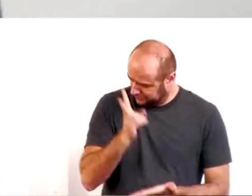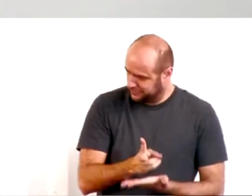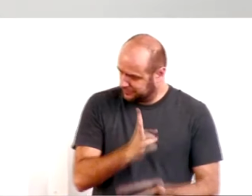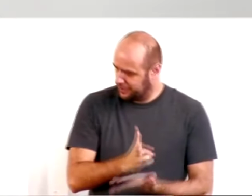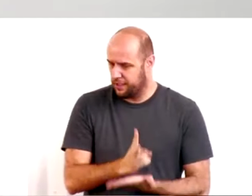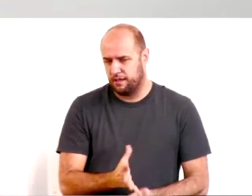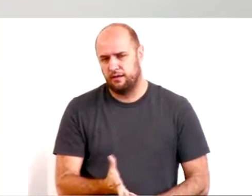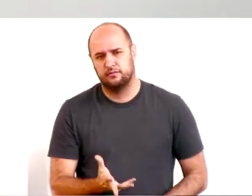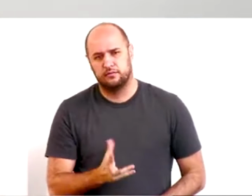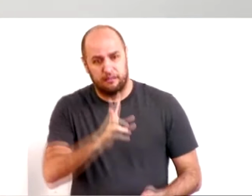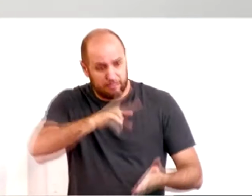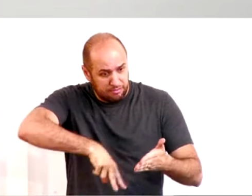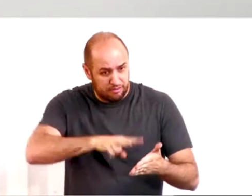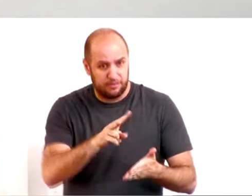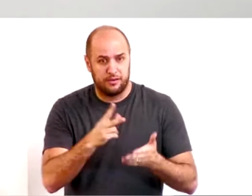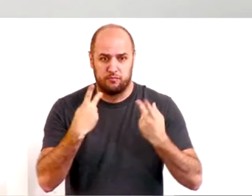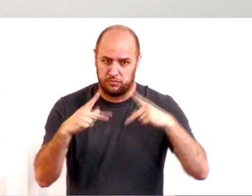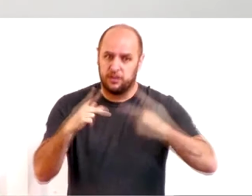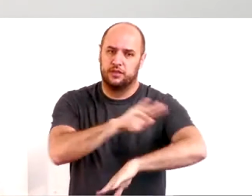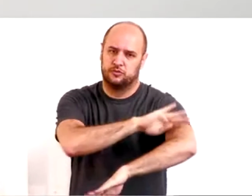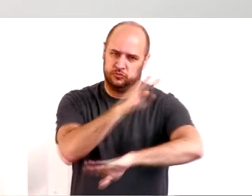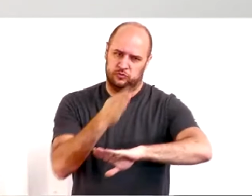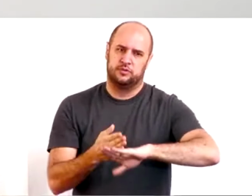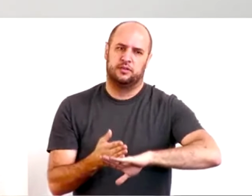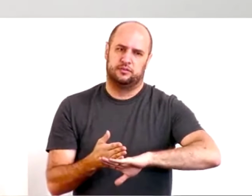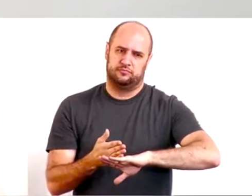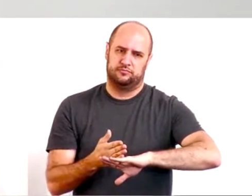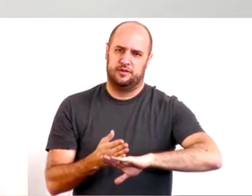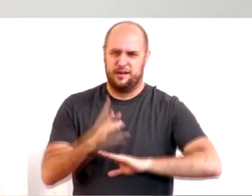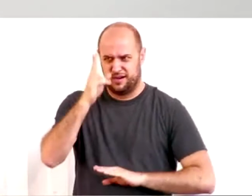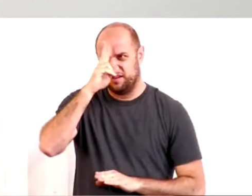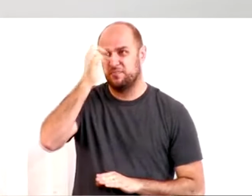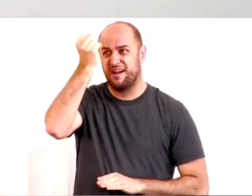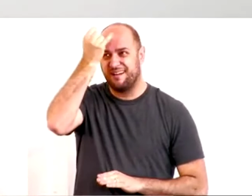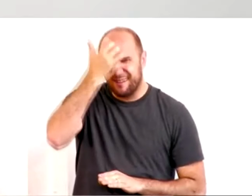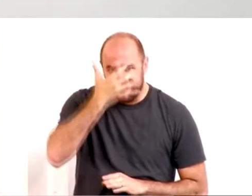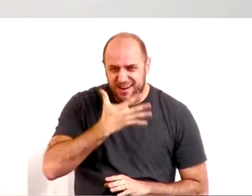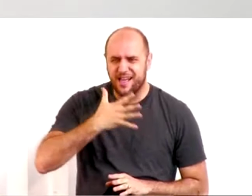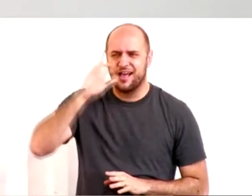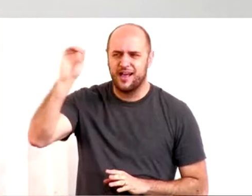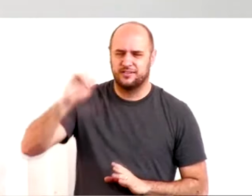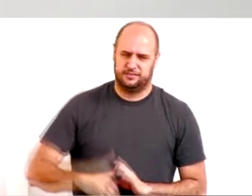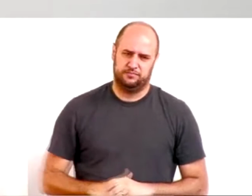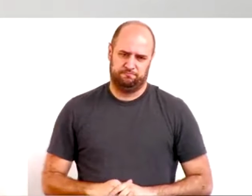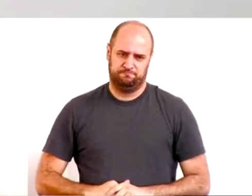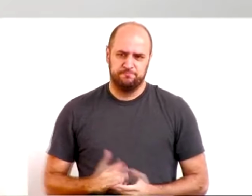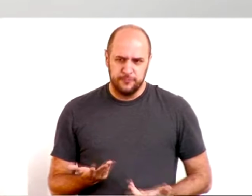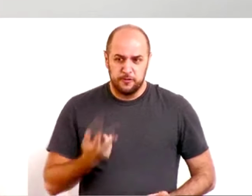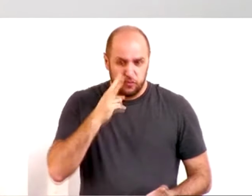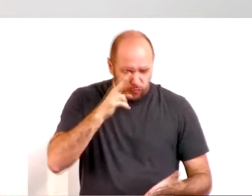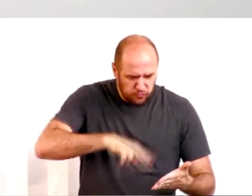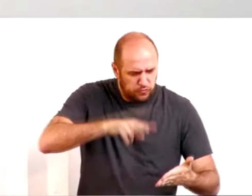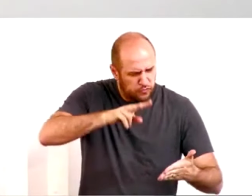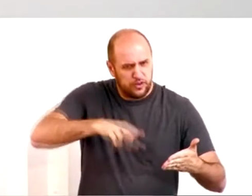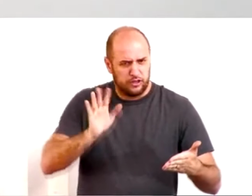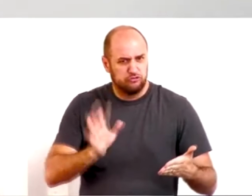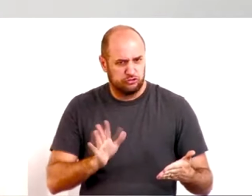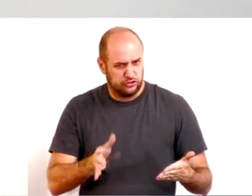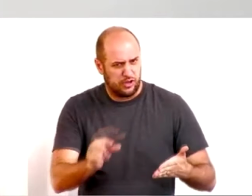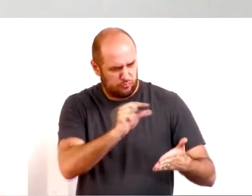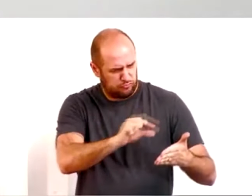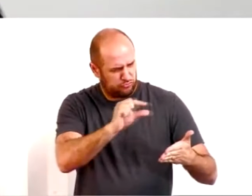ao ler o Sermão no Monte. Como temos visto, cada uma das